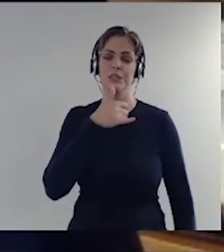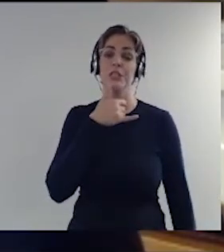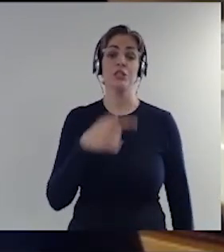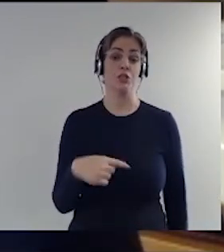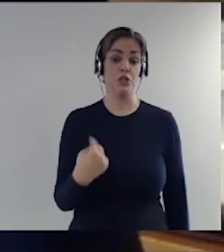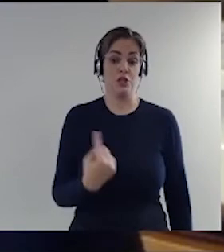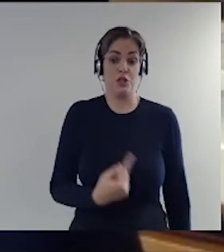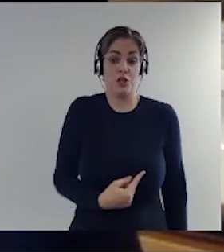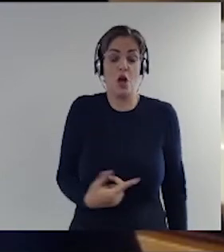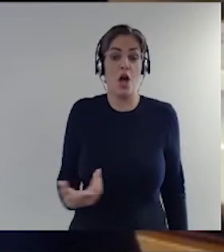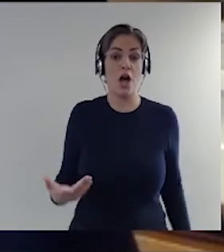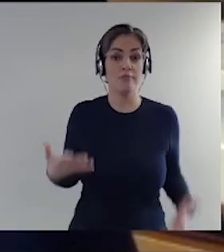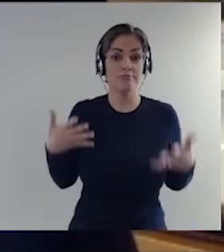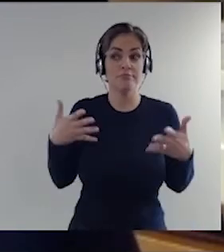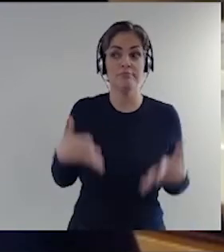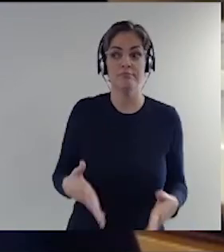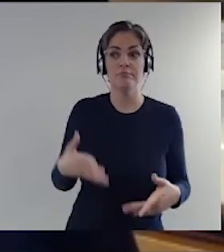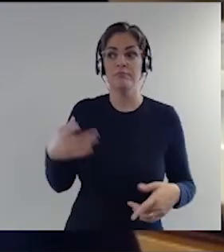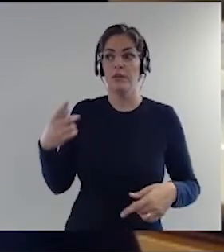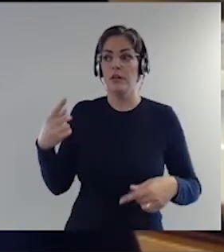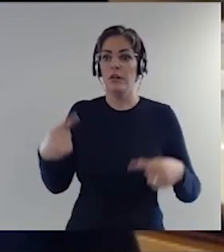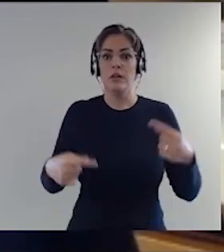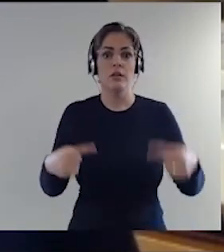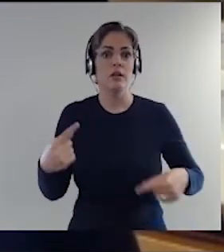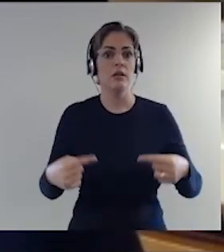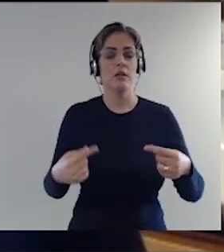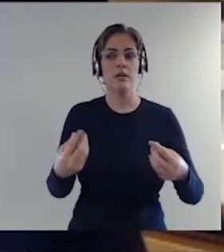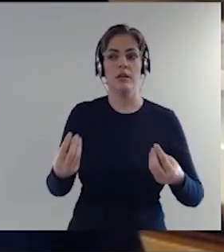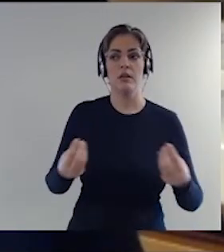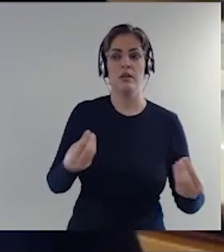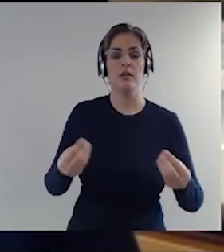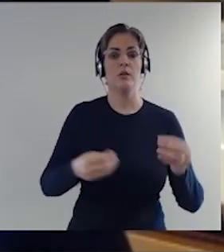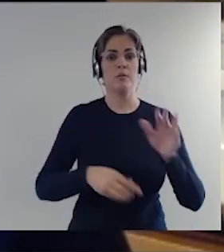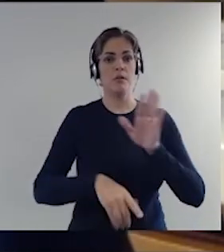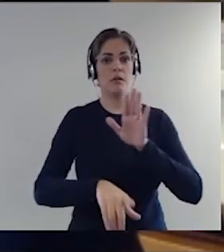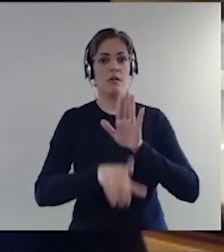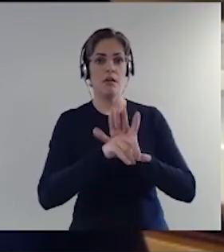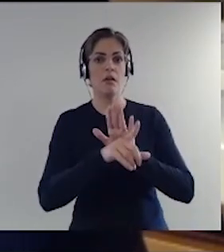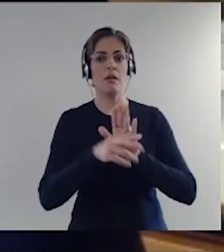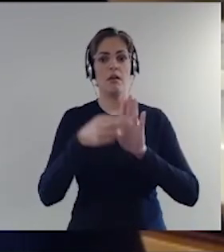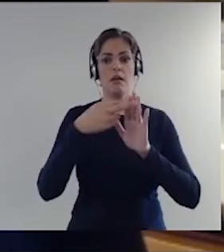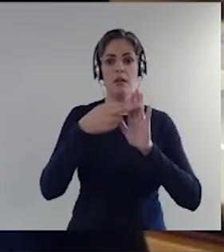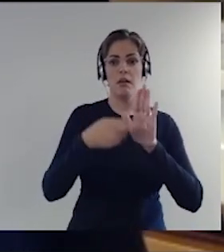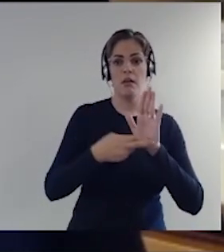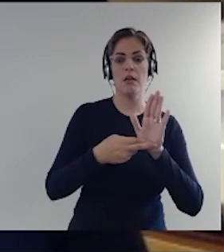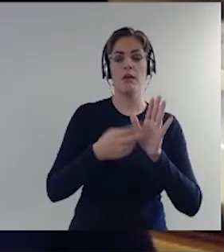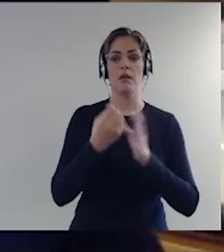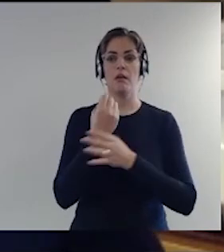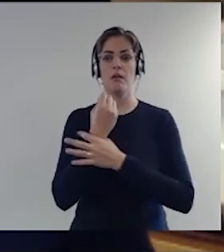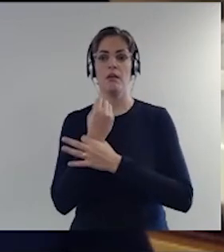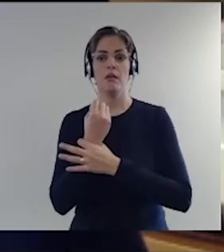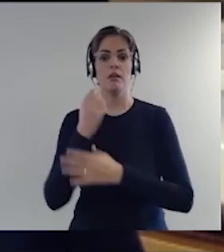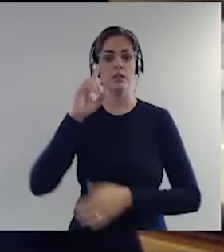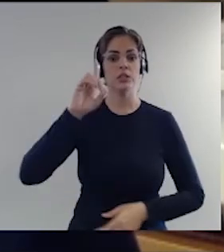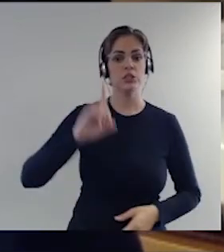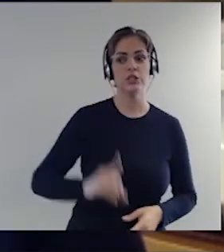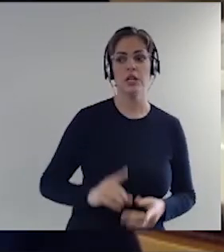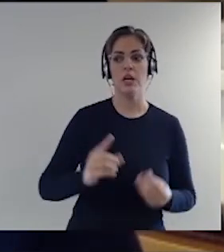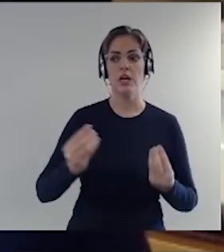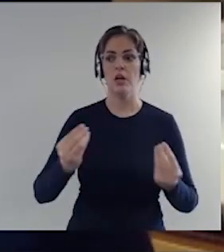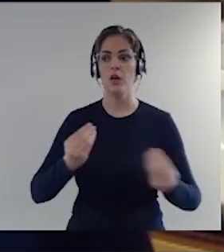direito, discutimos a validade dessas leis, né, a profundidade dessas leis,